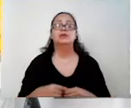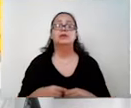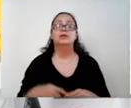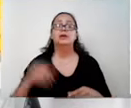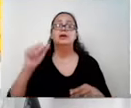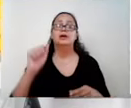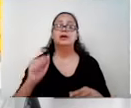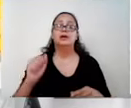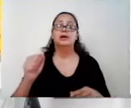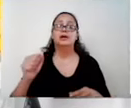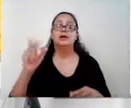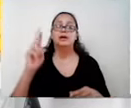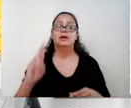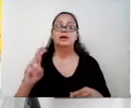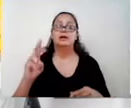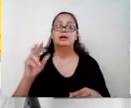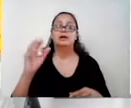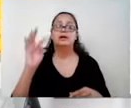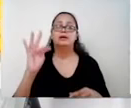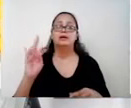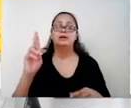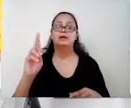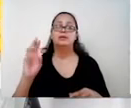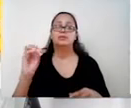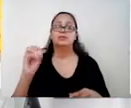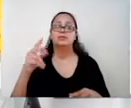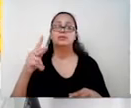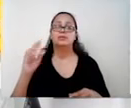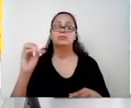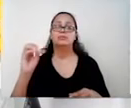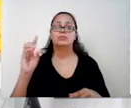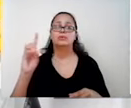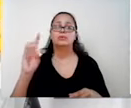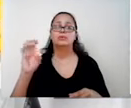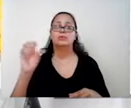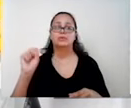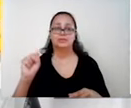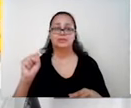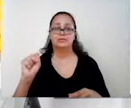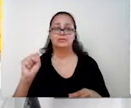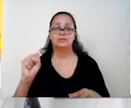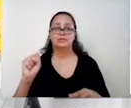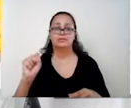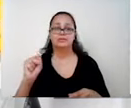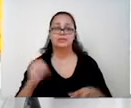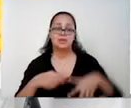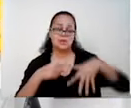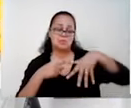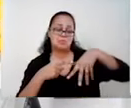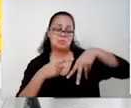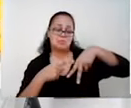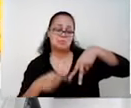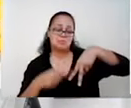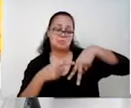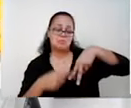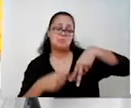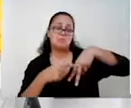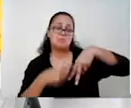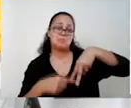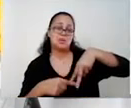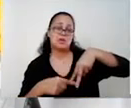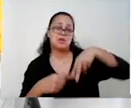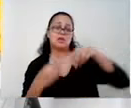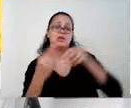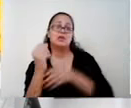artros significa articulação, podes, pés. Animais com pernas articuladas, como estamos observando nessa